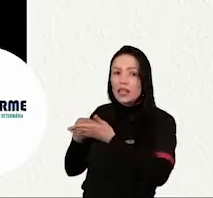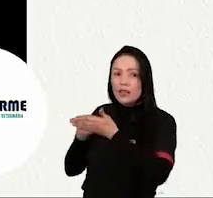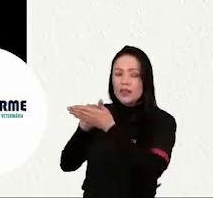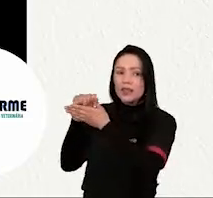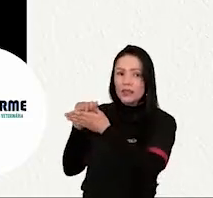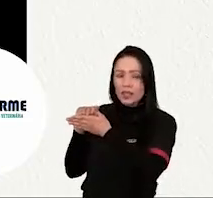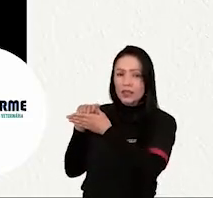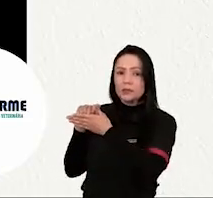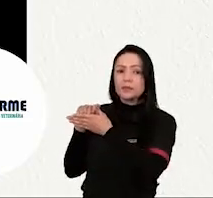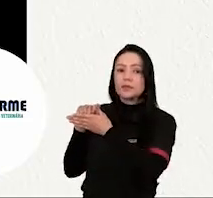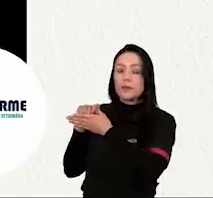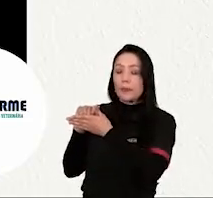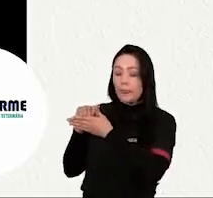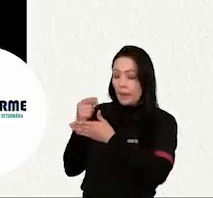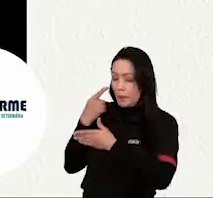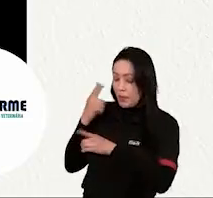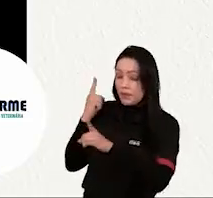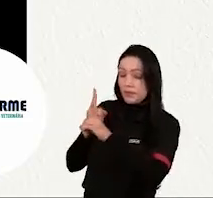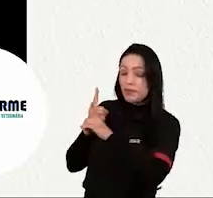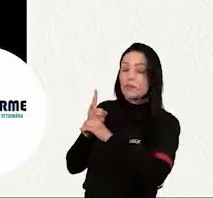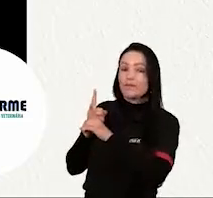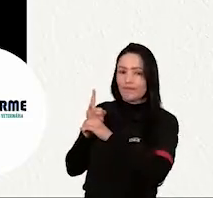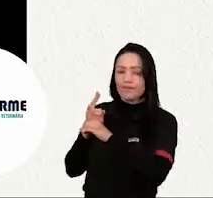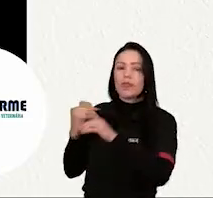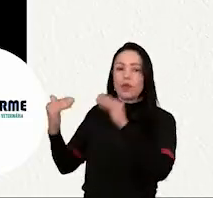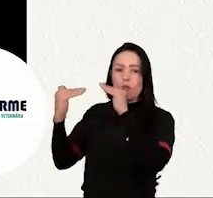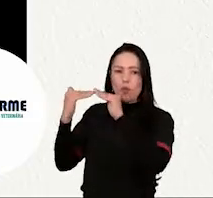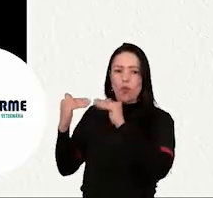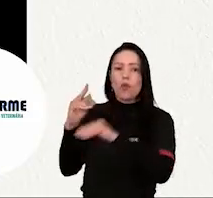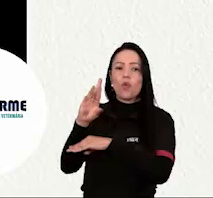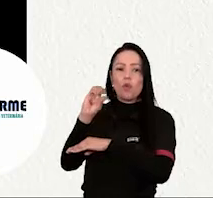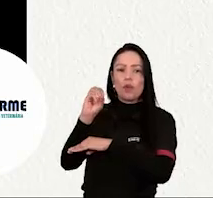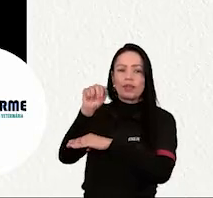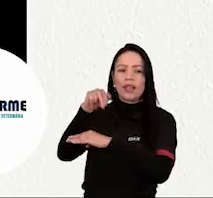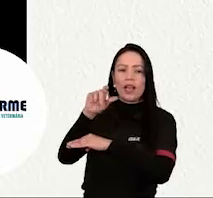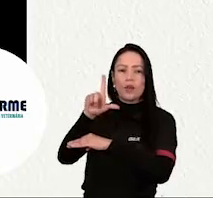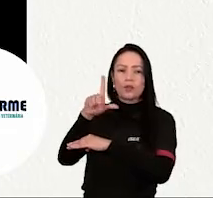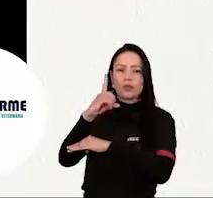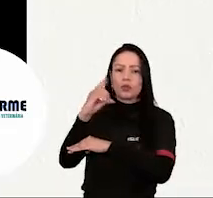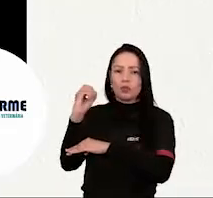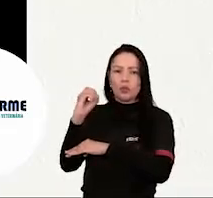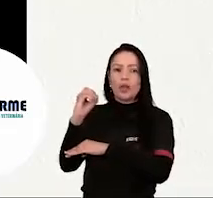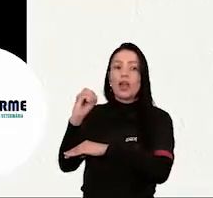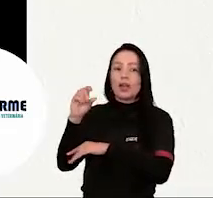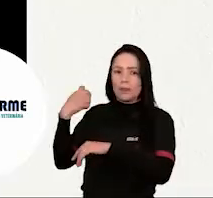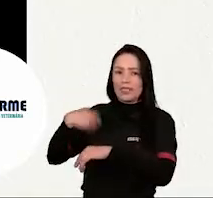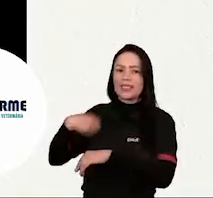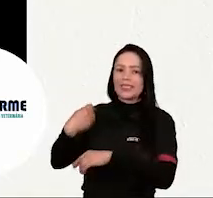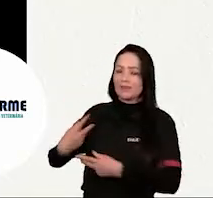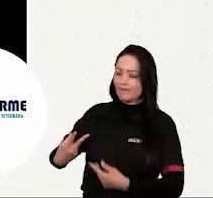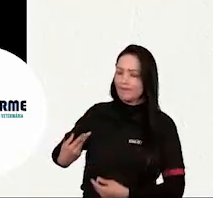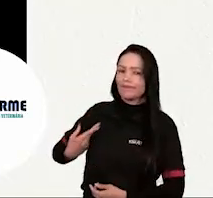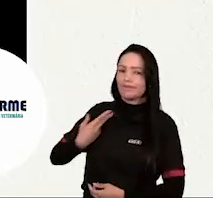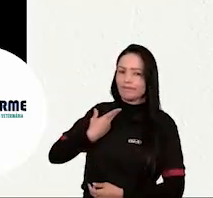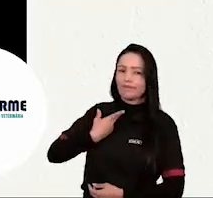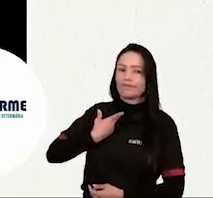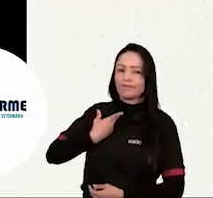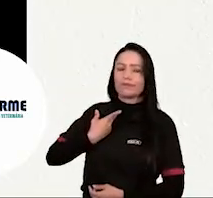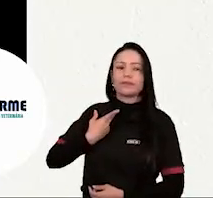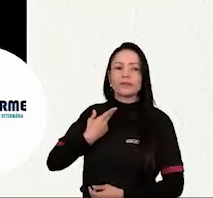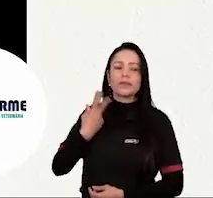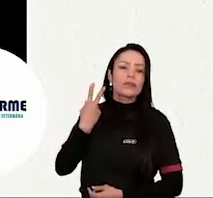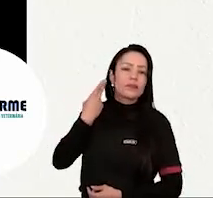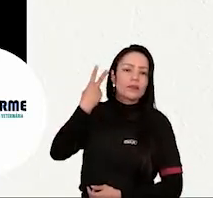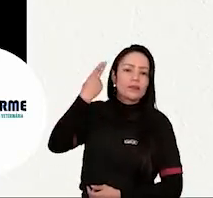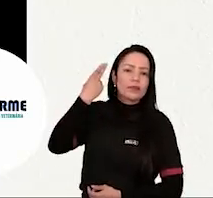vocês, e concordando com o Ronaldo 100%, que essas massas muitas vezes são cirúrgicas. A otoendoscopia até ajuda